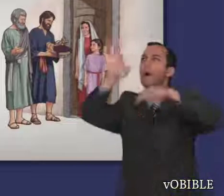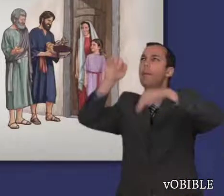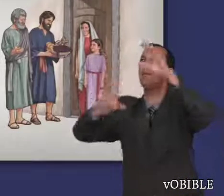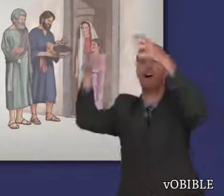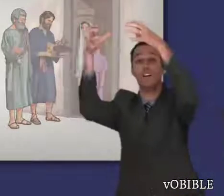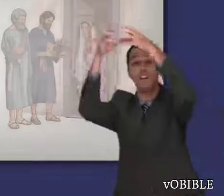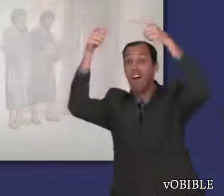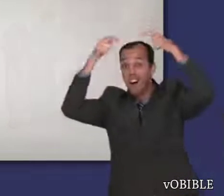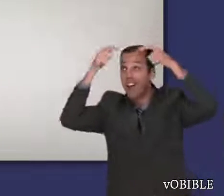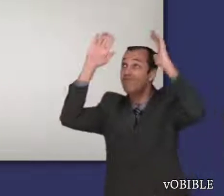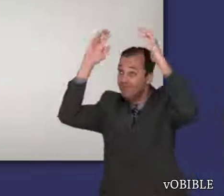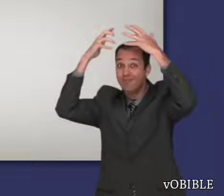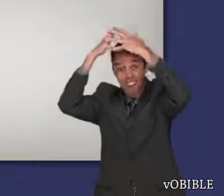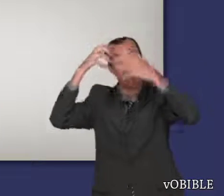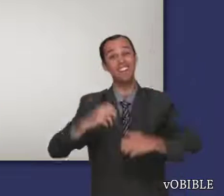outros.